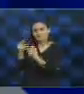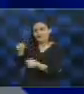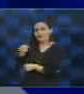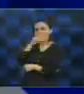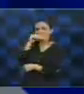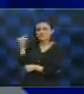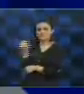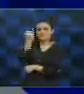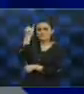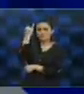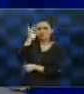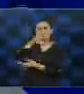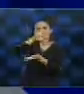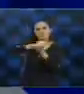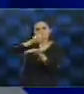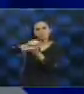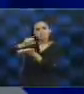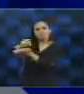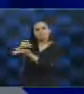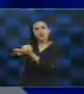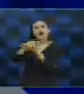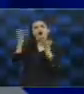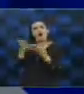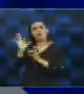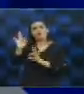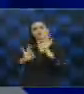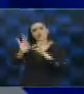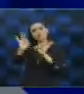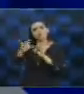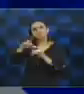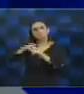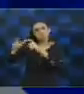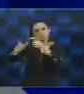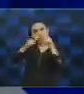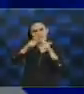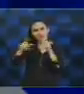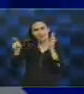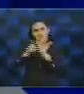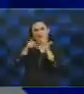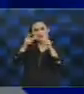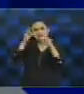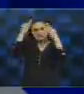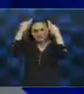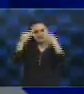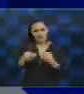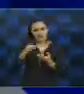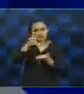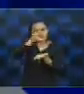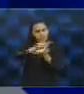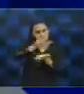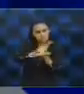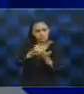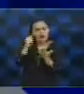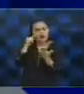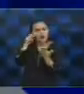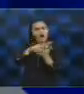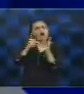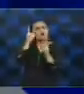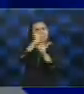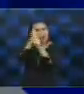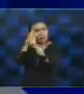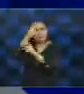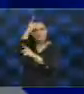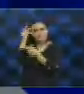Fizemos o cadastro e estamos agora funcionando com uma central moderna, informatizada, como tudo na prefeitura está ficando, a partir do nosso projeto da